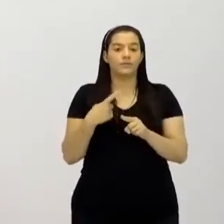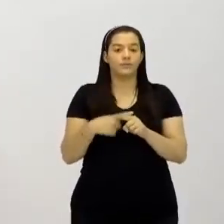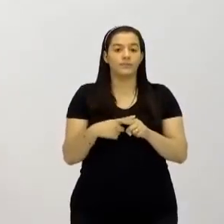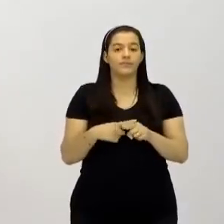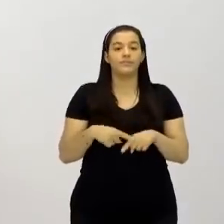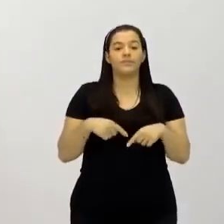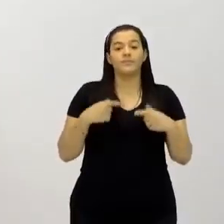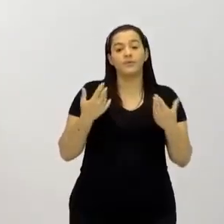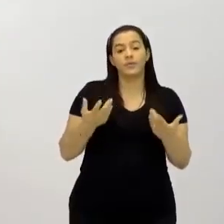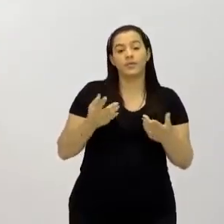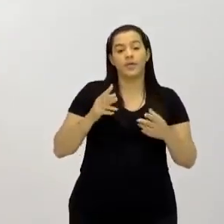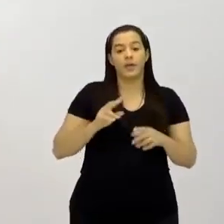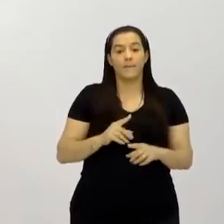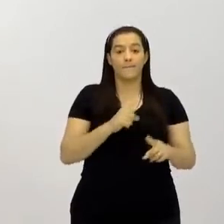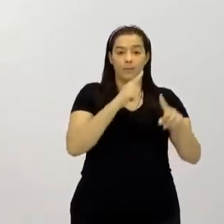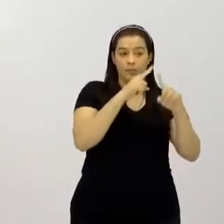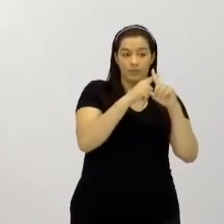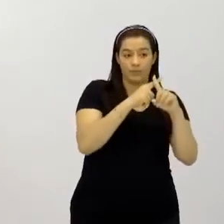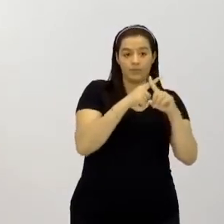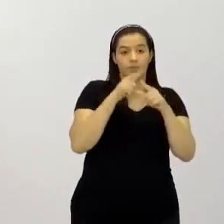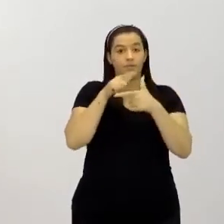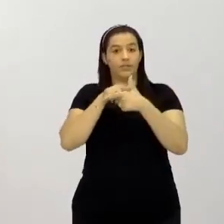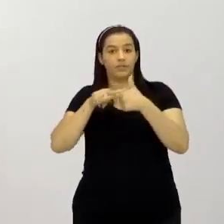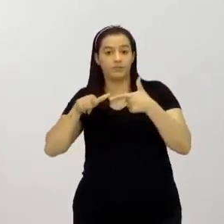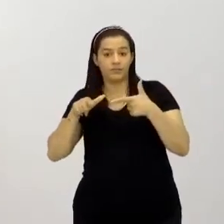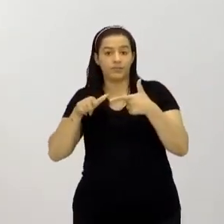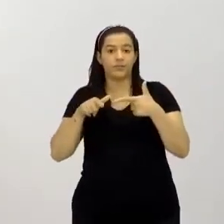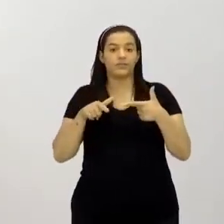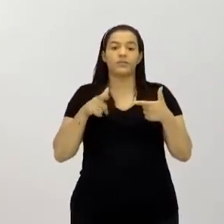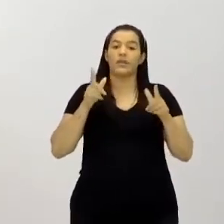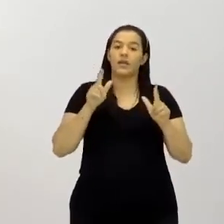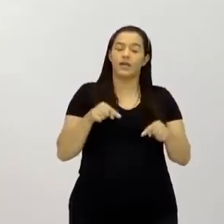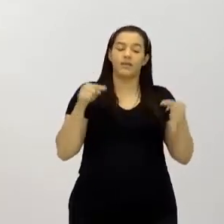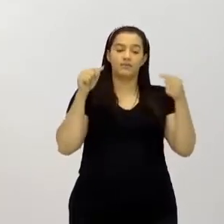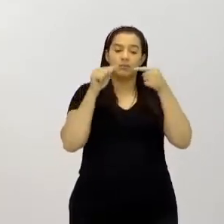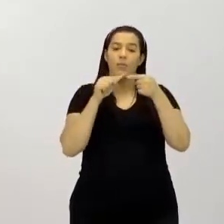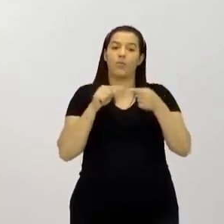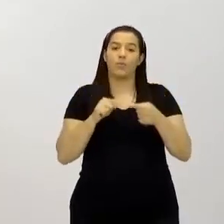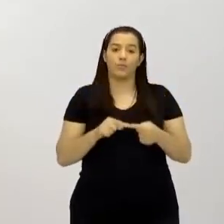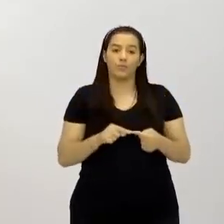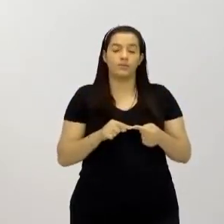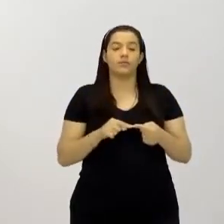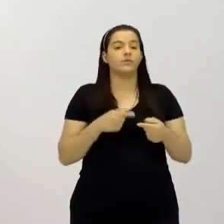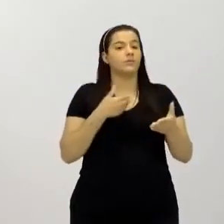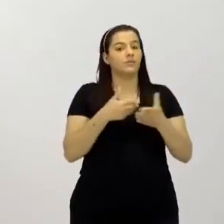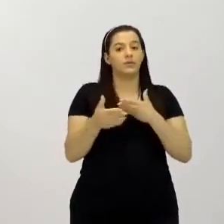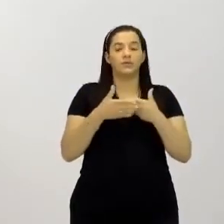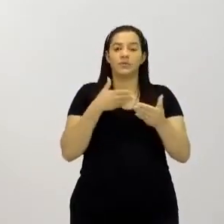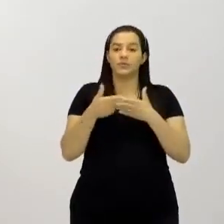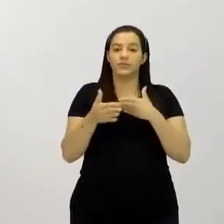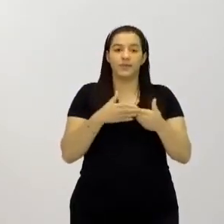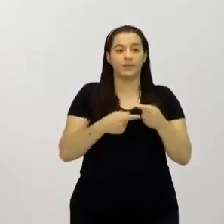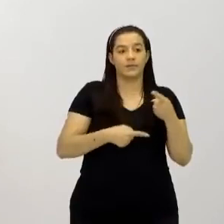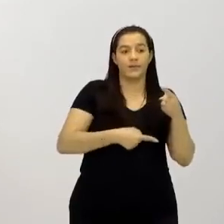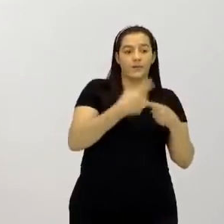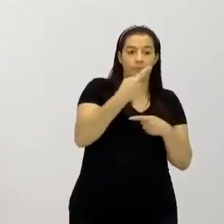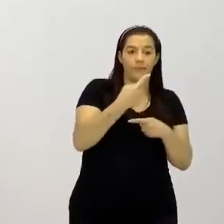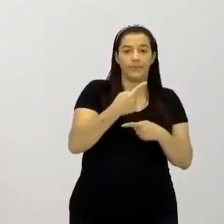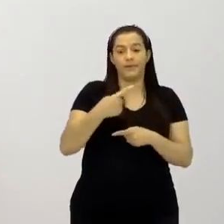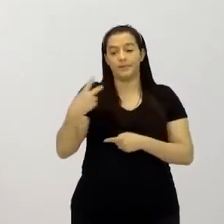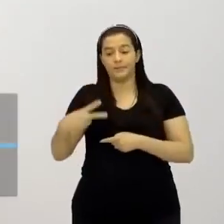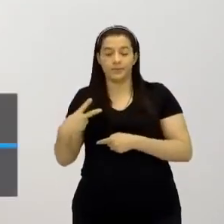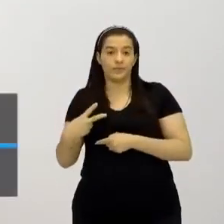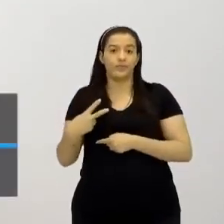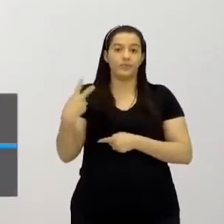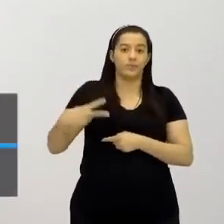muda porque a multiplicação e a divisão possuem a associatividade. Tanto faz a ordem que você vai fazer. Se você